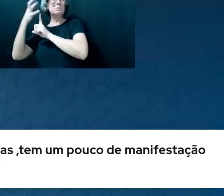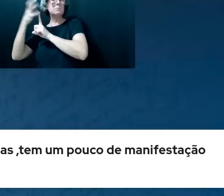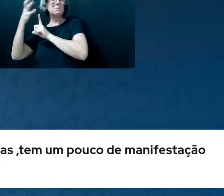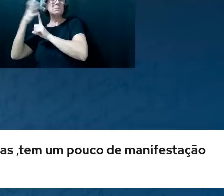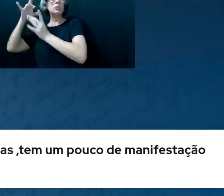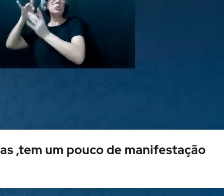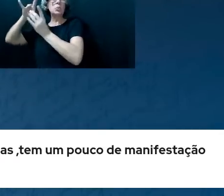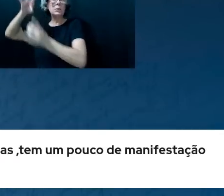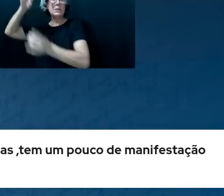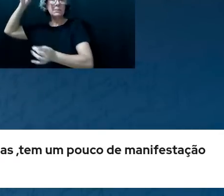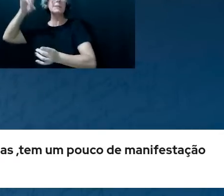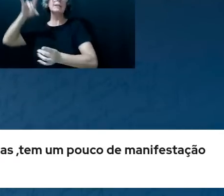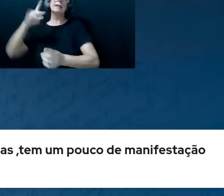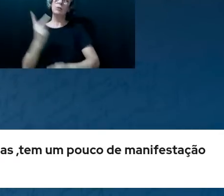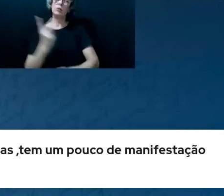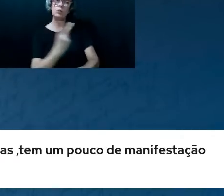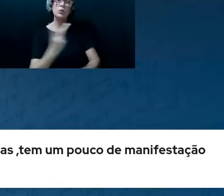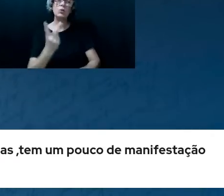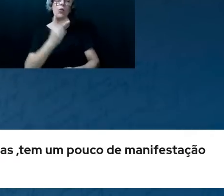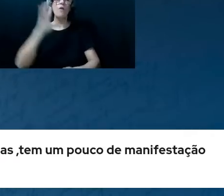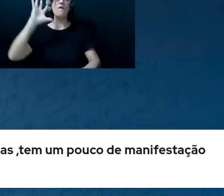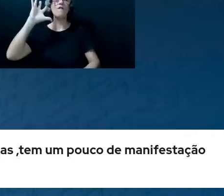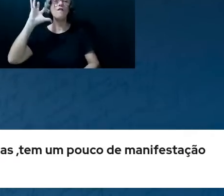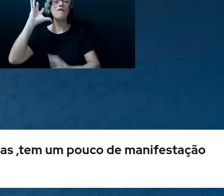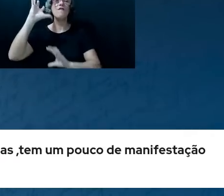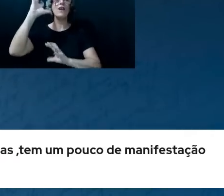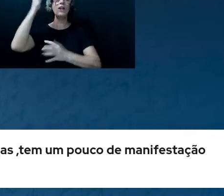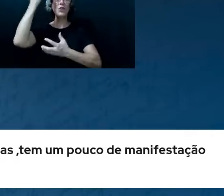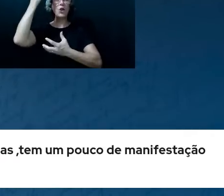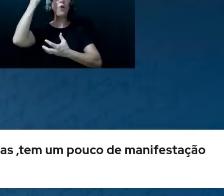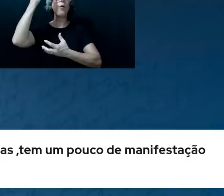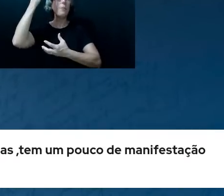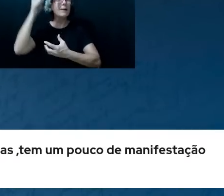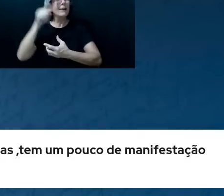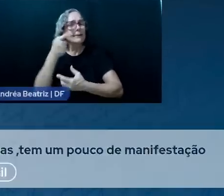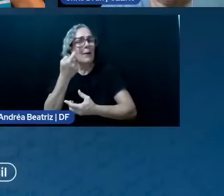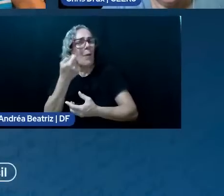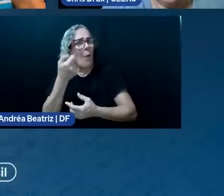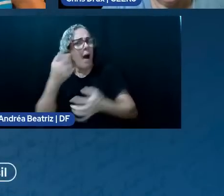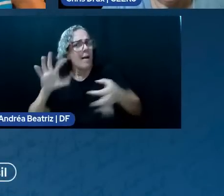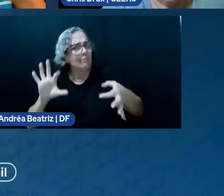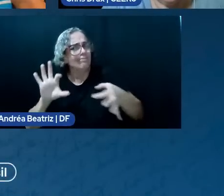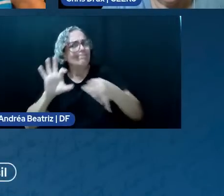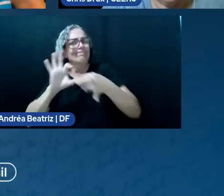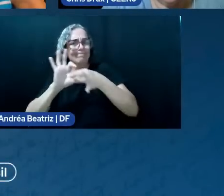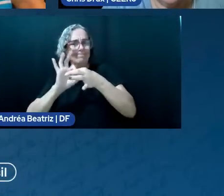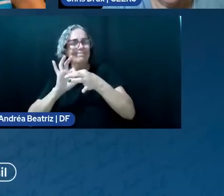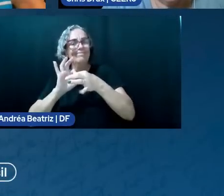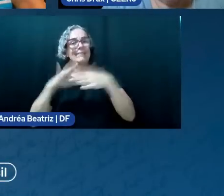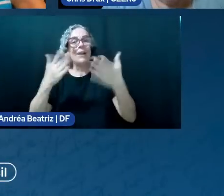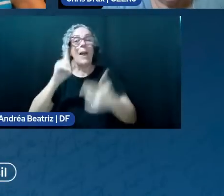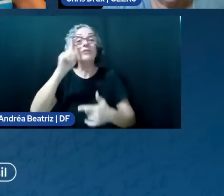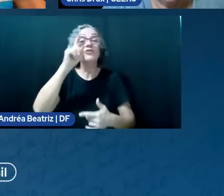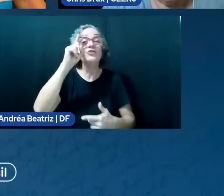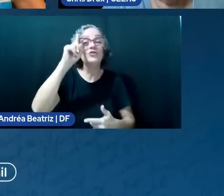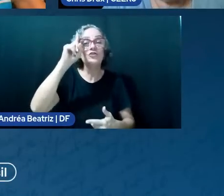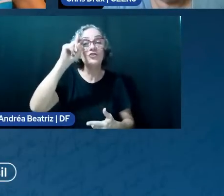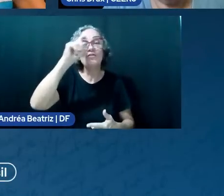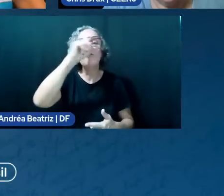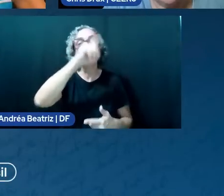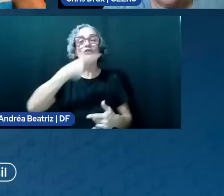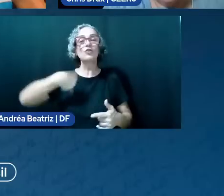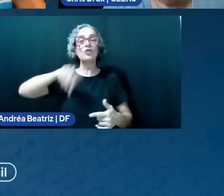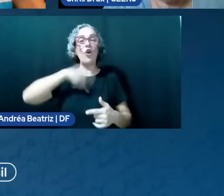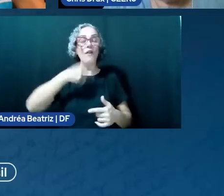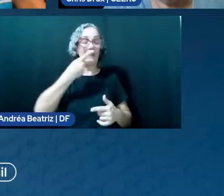são dois fenômenos que são tão interligados que é difícil, inclusive, da gente dizer onde começa um